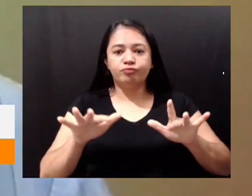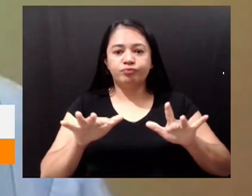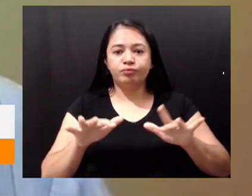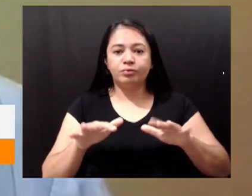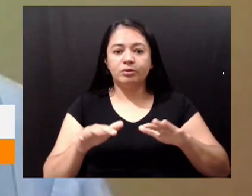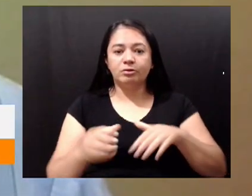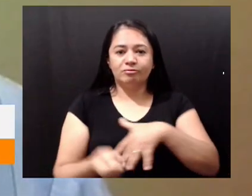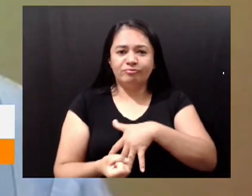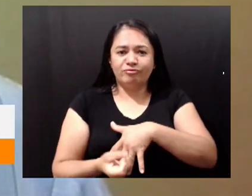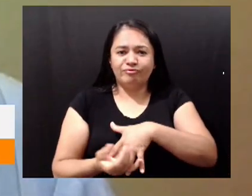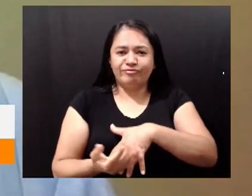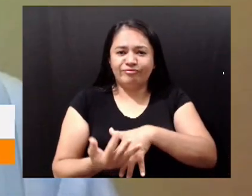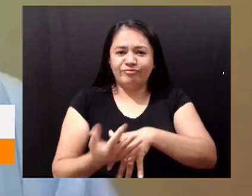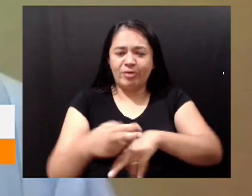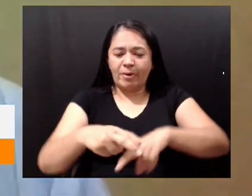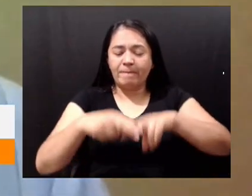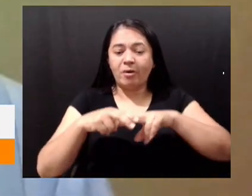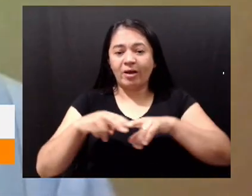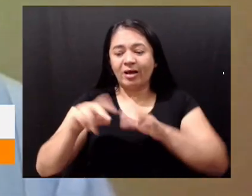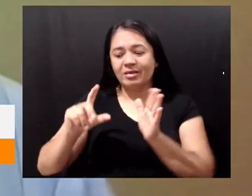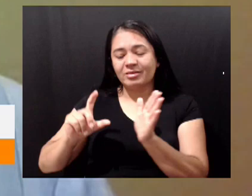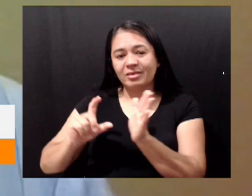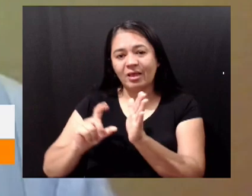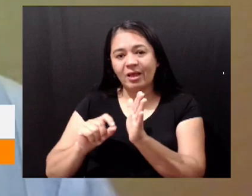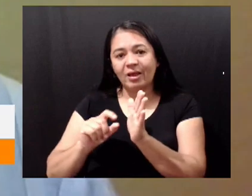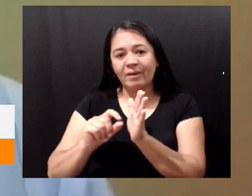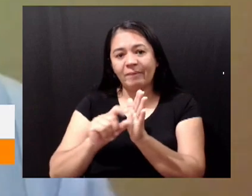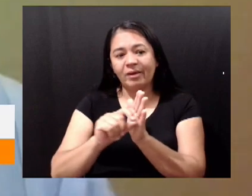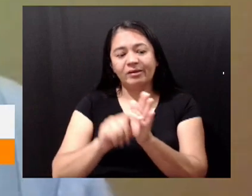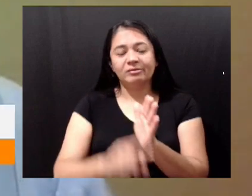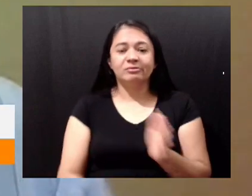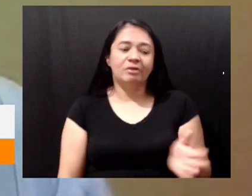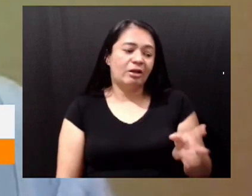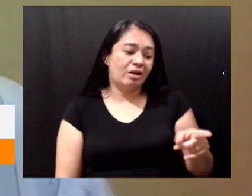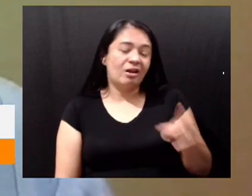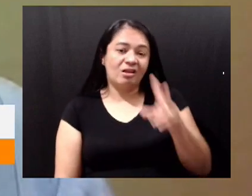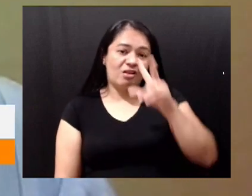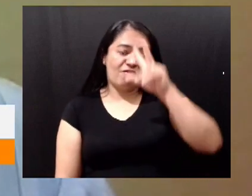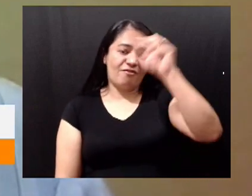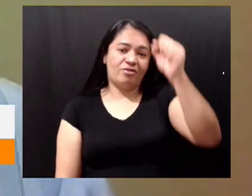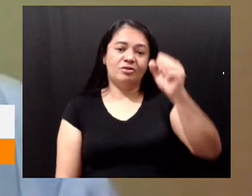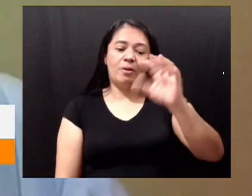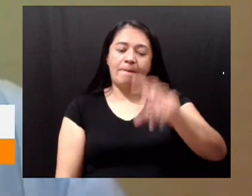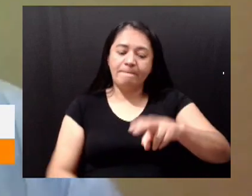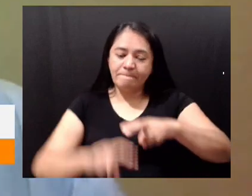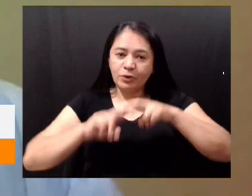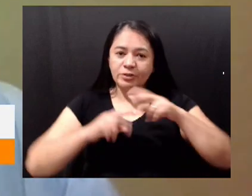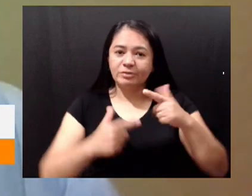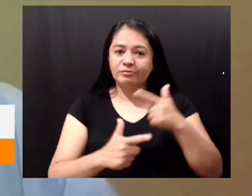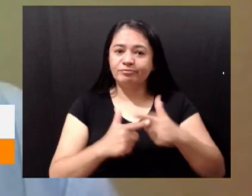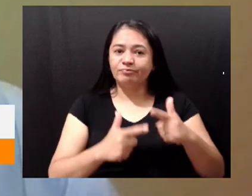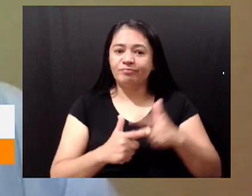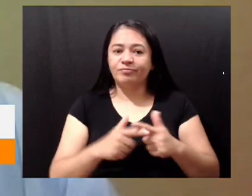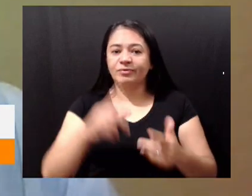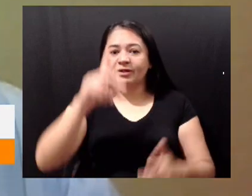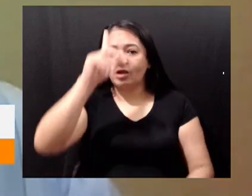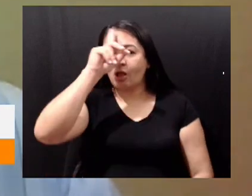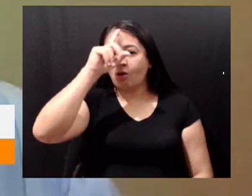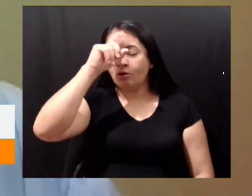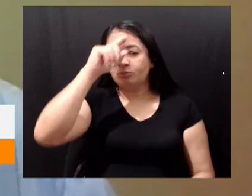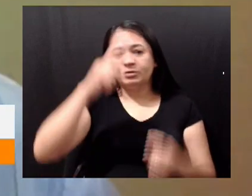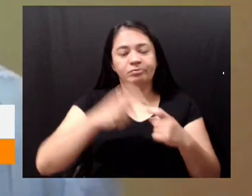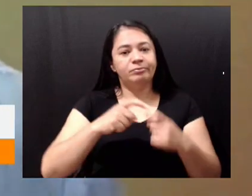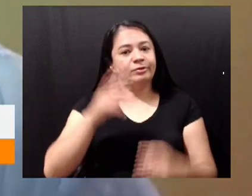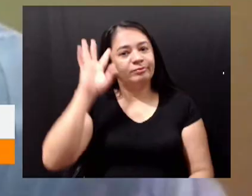aquela bactéria que não responde ao antibiótico. E aí vem um problema, aí nem o médico, nem o hospital consegue resolver o problema.